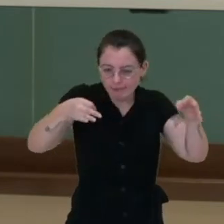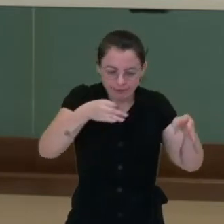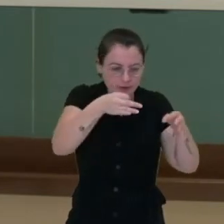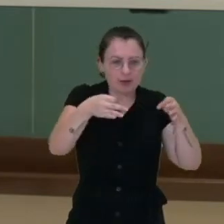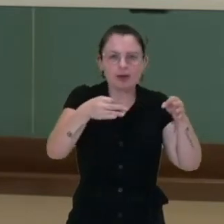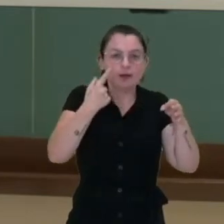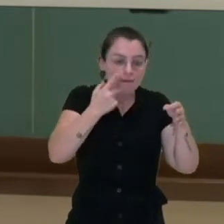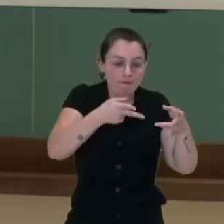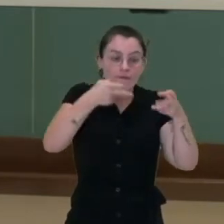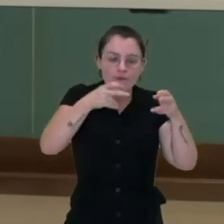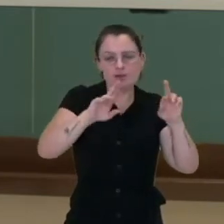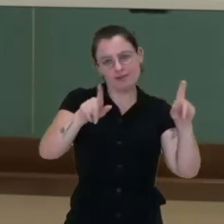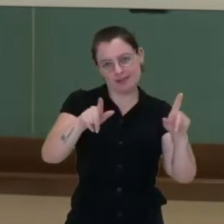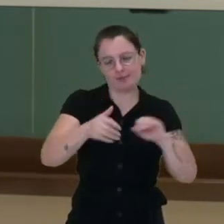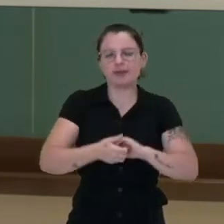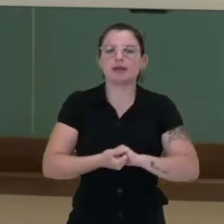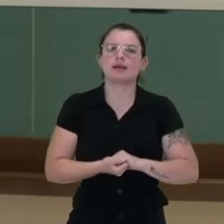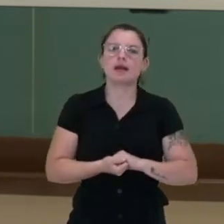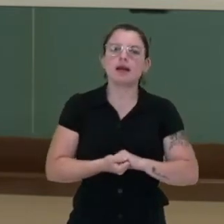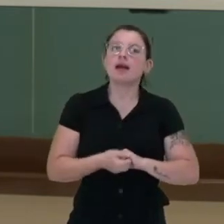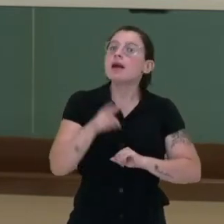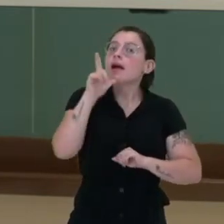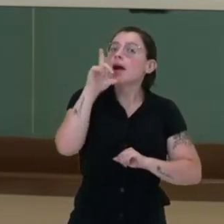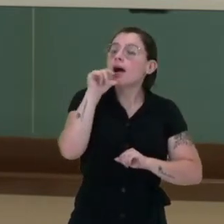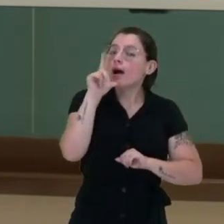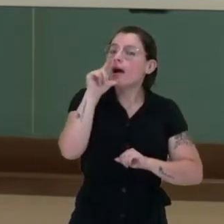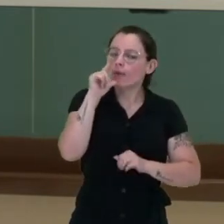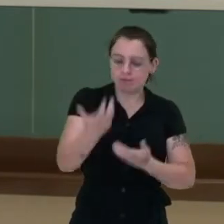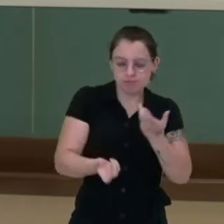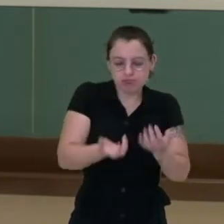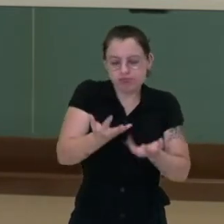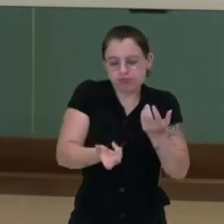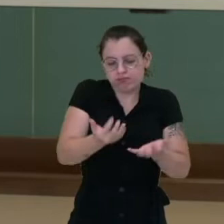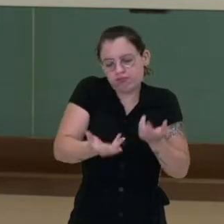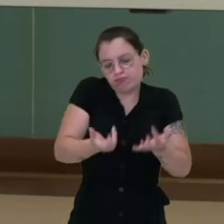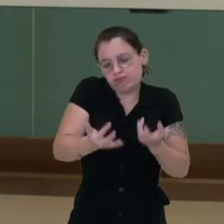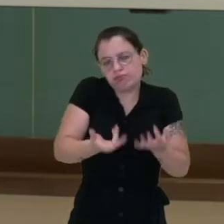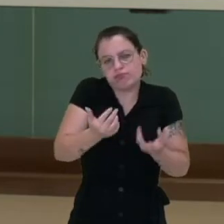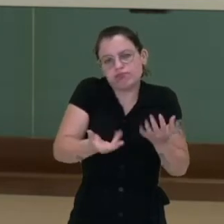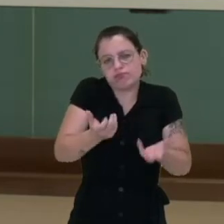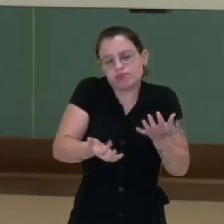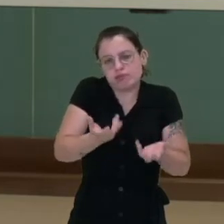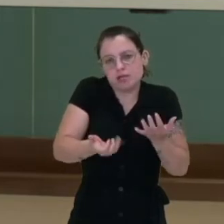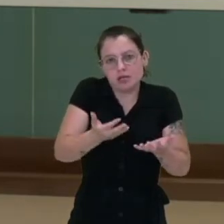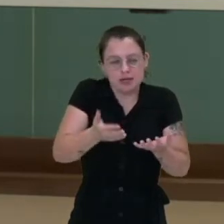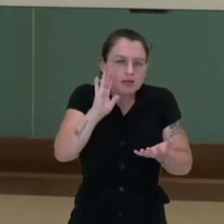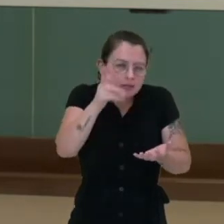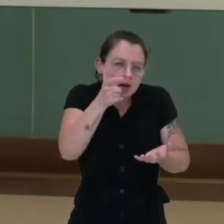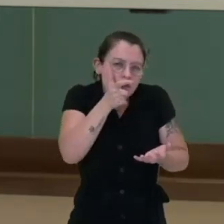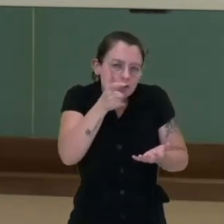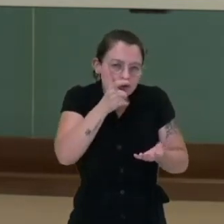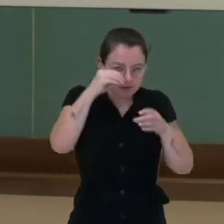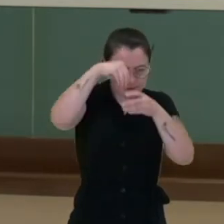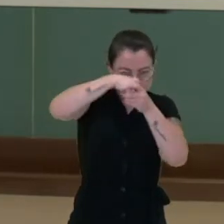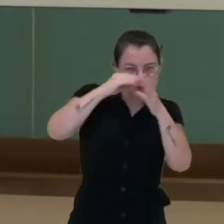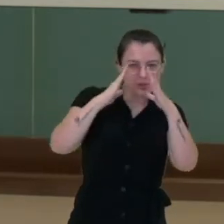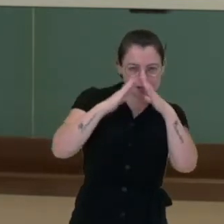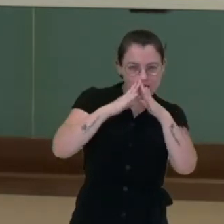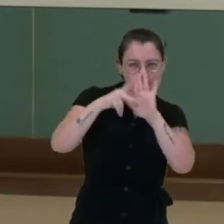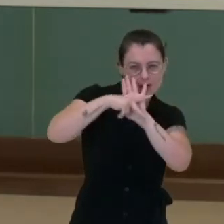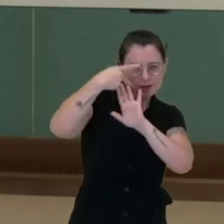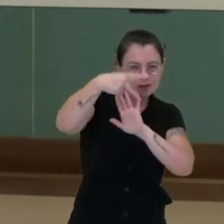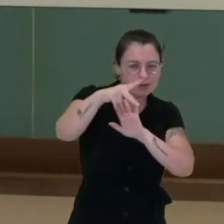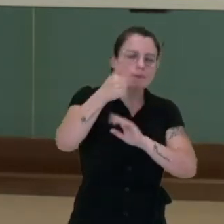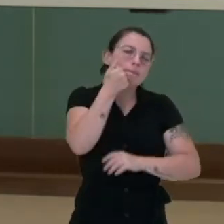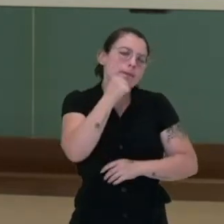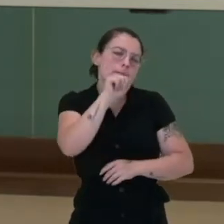último, nós temos a água sendo fervida numa panela. Já viu essa situação na sua casa? Quando a